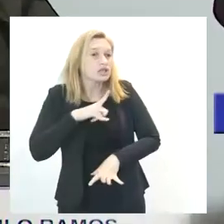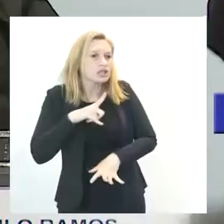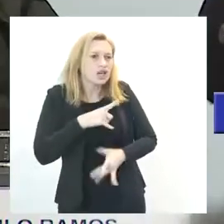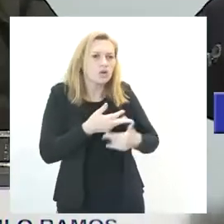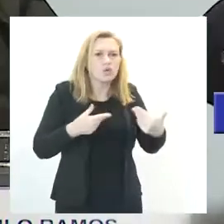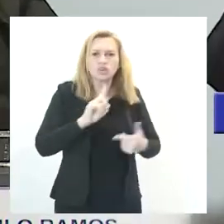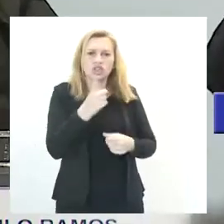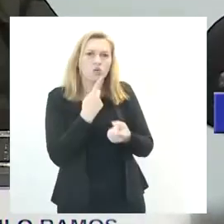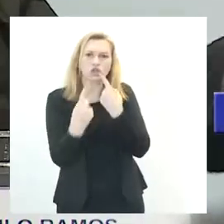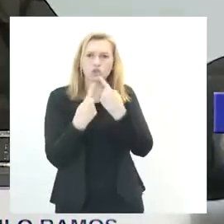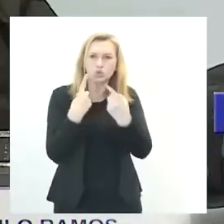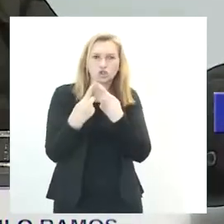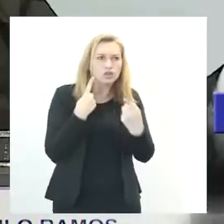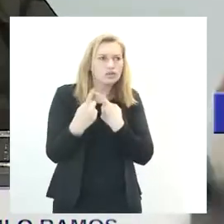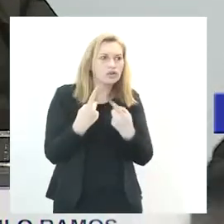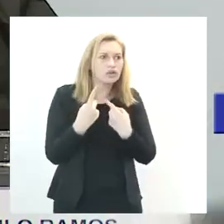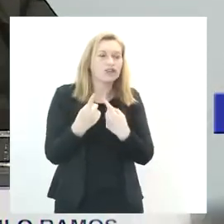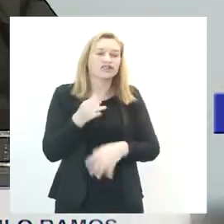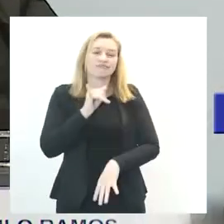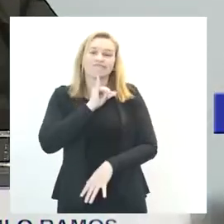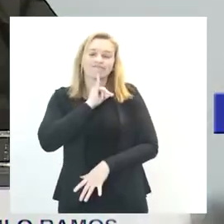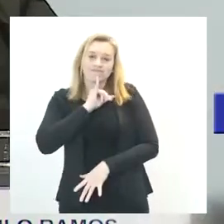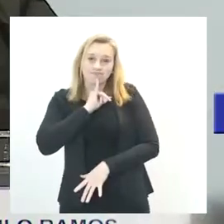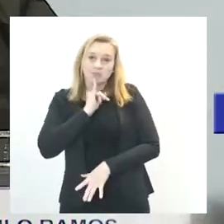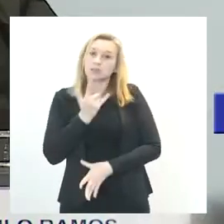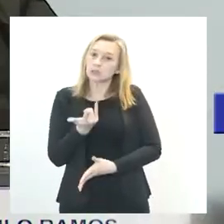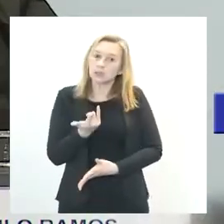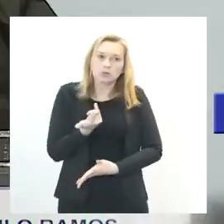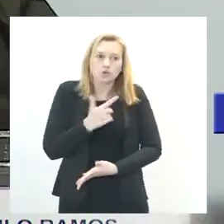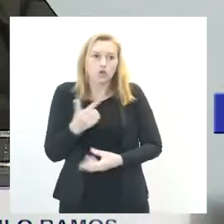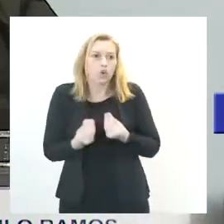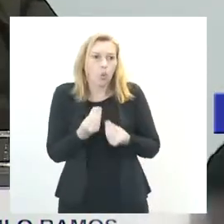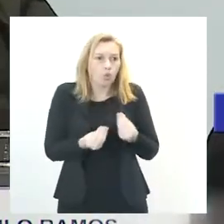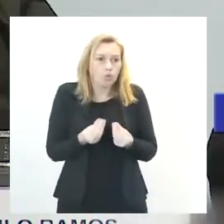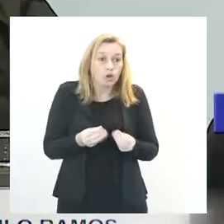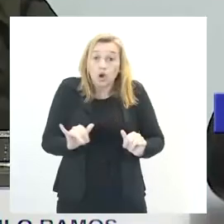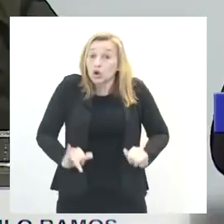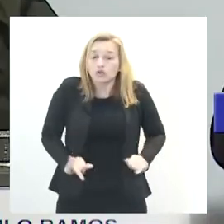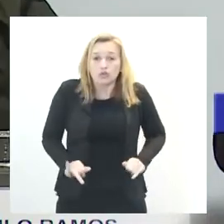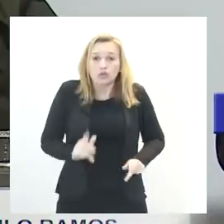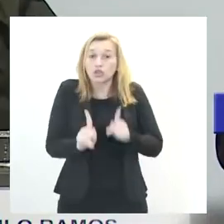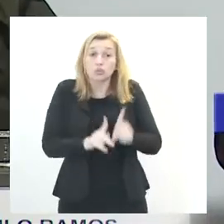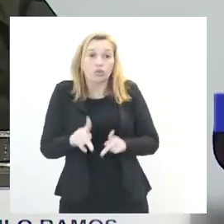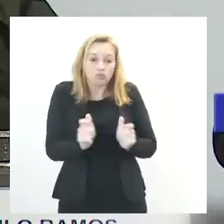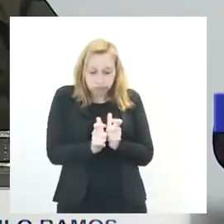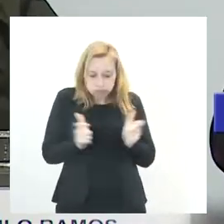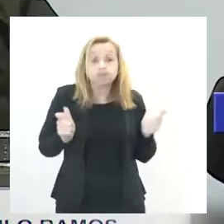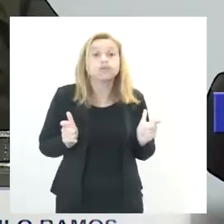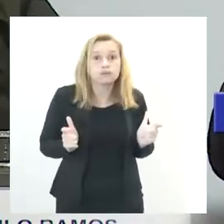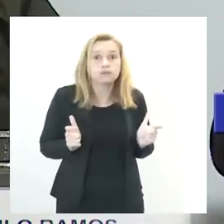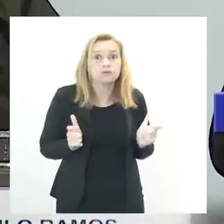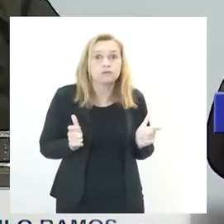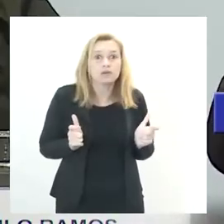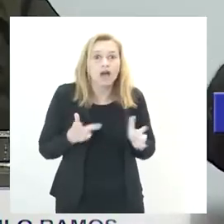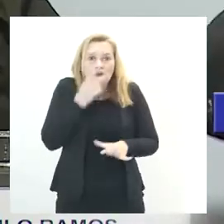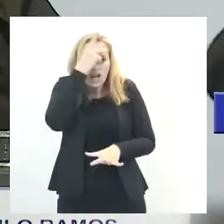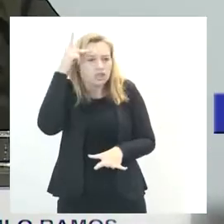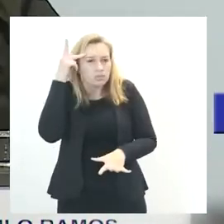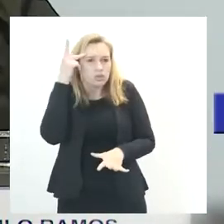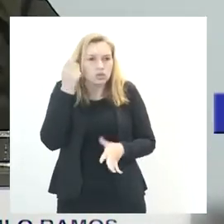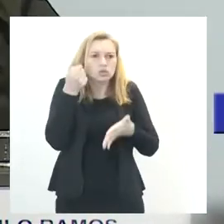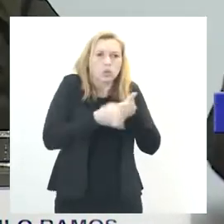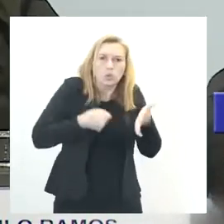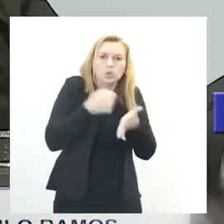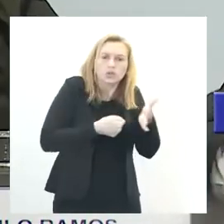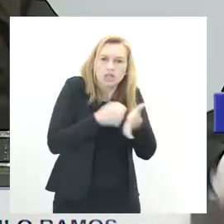coisa que não é discutida por que infelizmente não dá o sofrimento da população é tão grande que as pessoas não estão